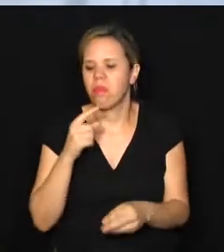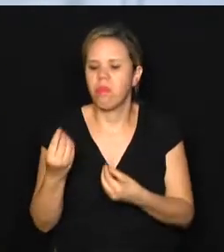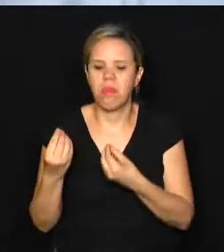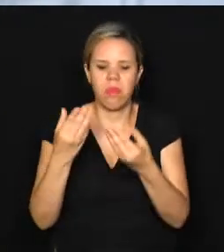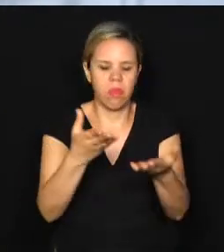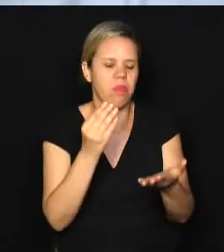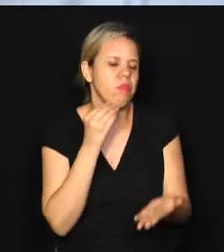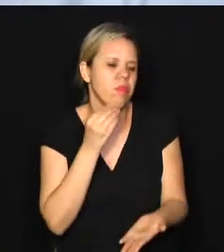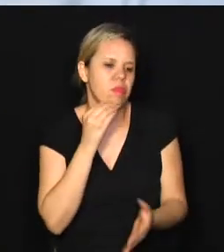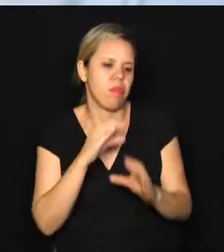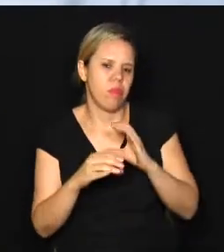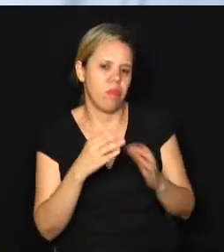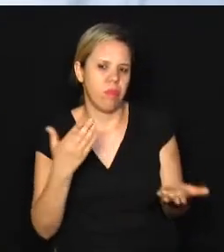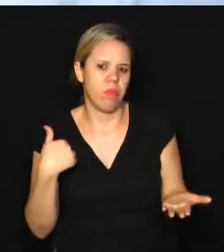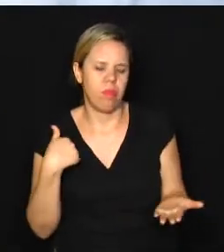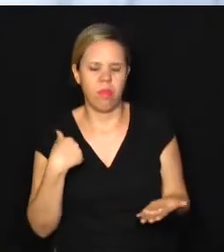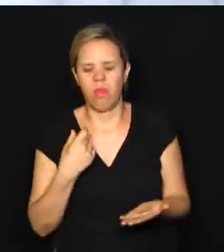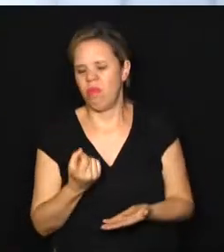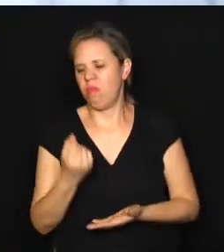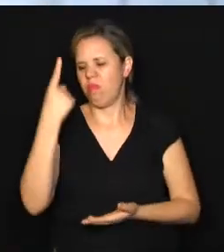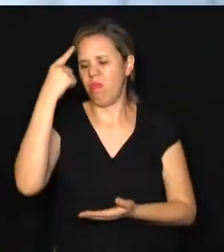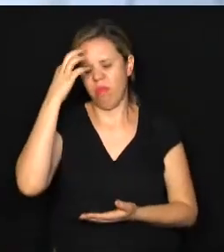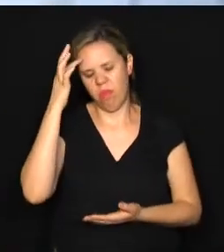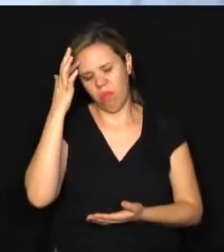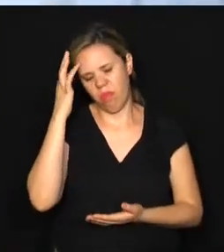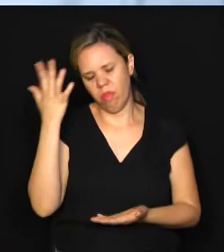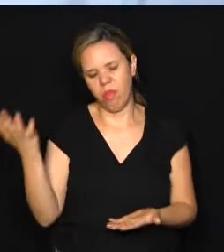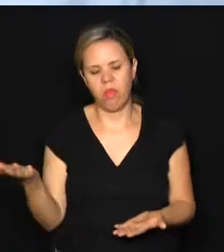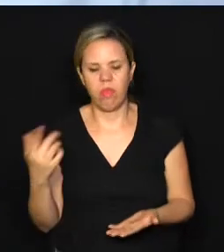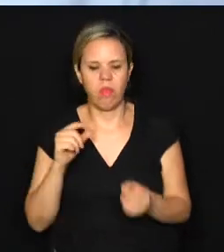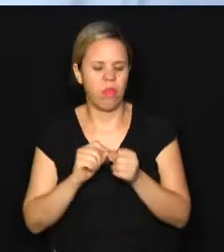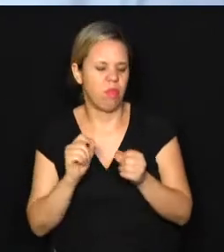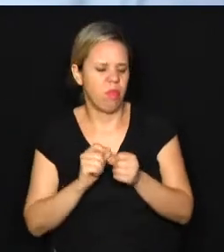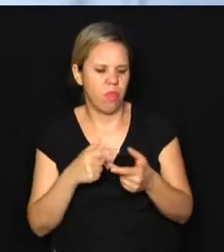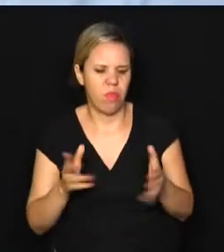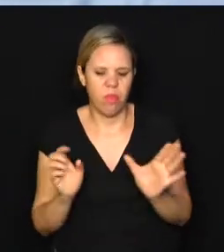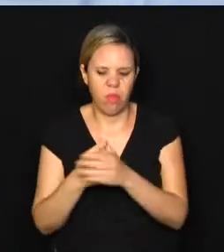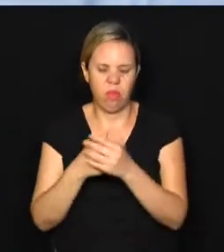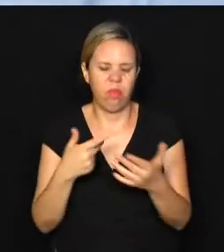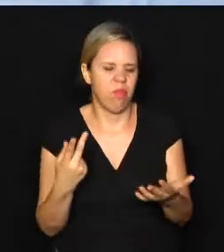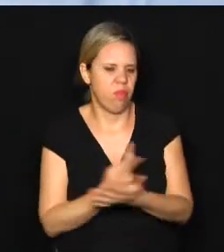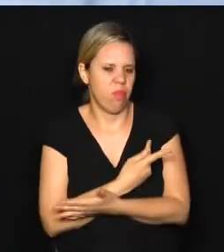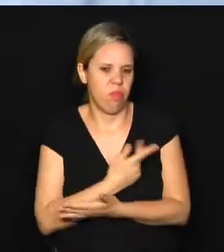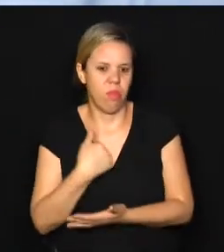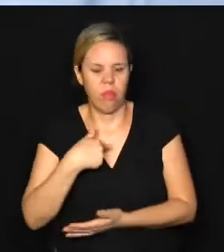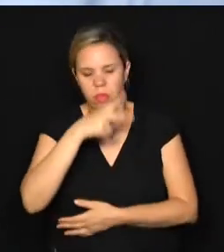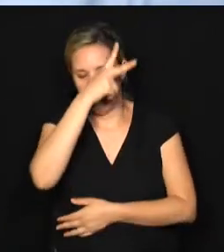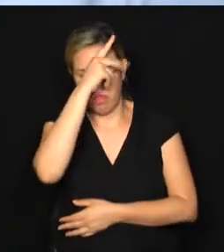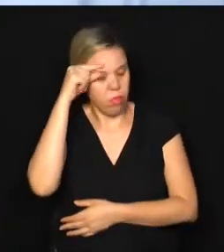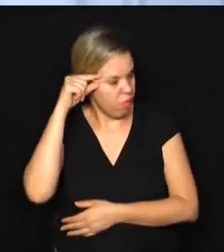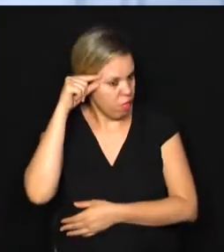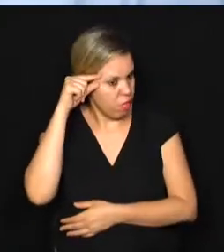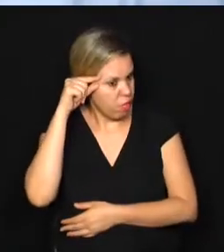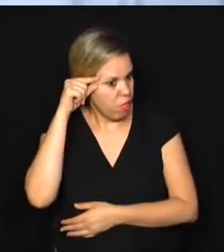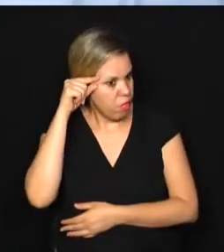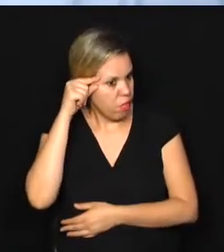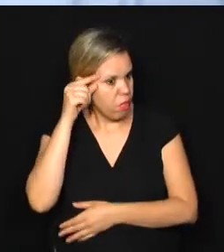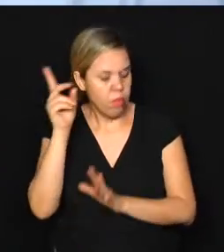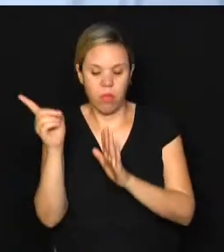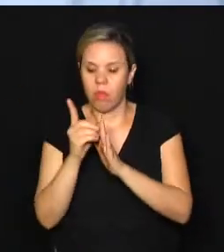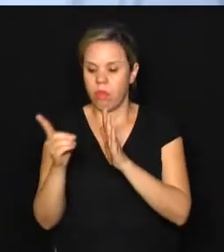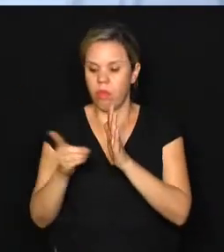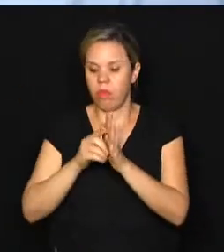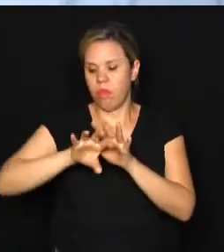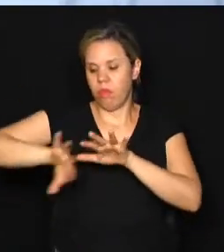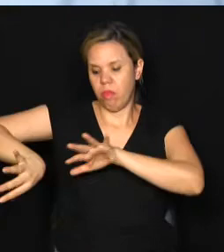consultada. Me estranha também a ordem em que está sendo feitas as coisas, né? O prefeito faz um decreto de